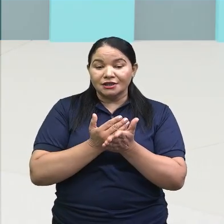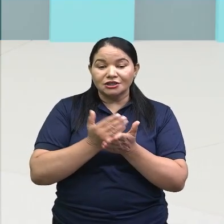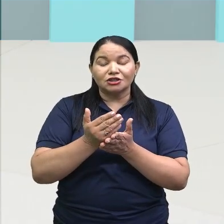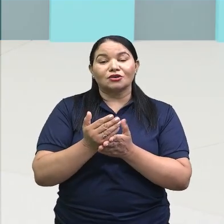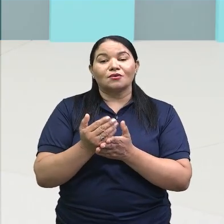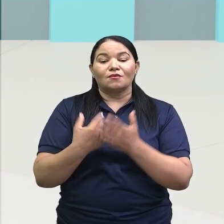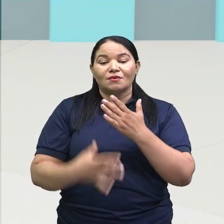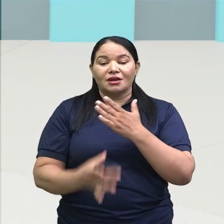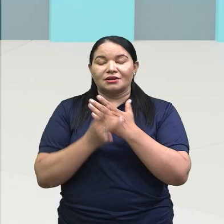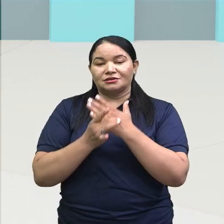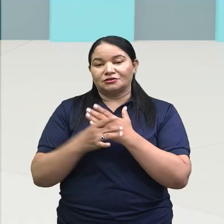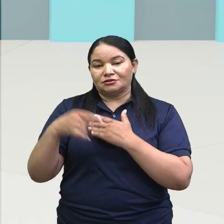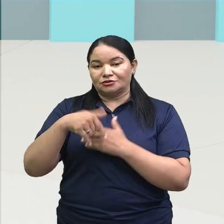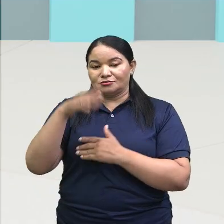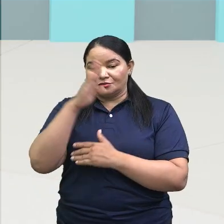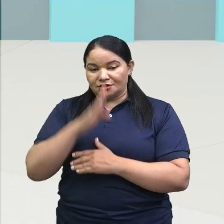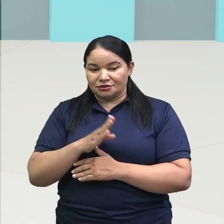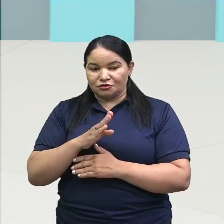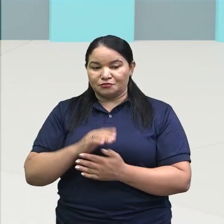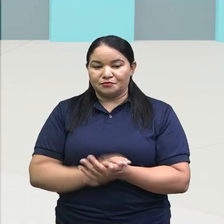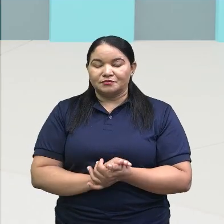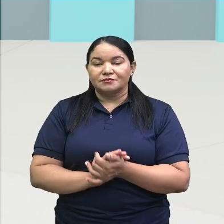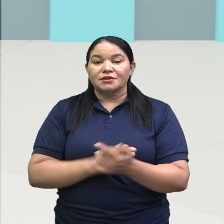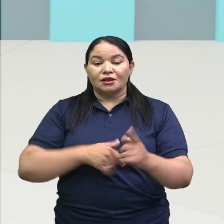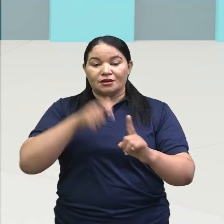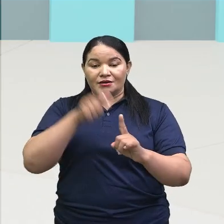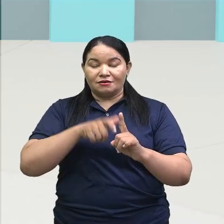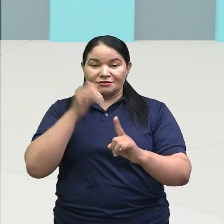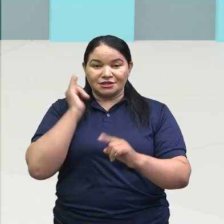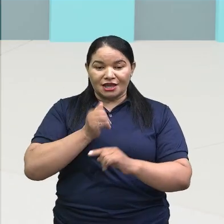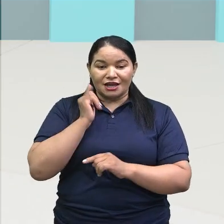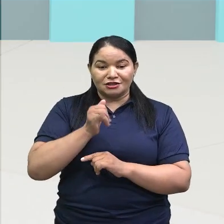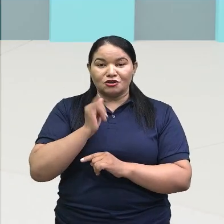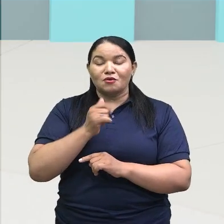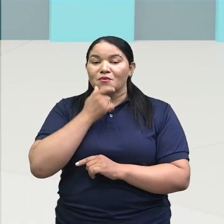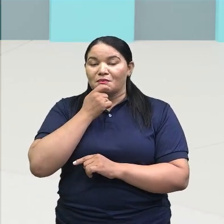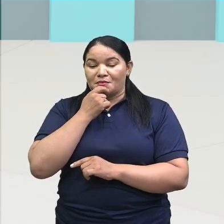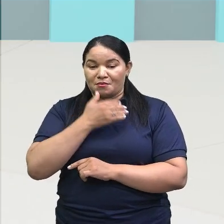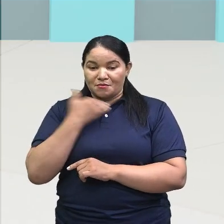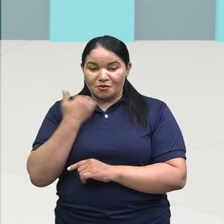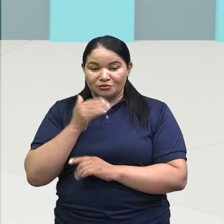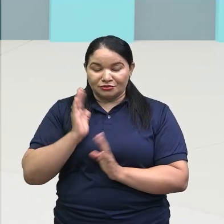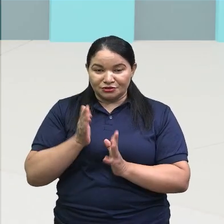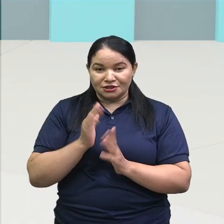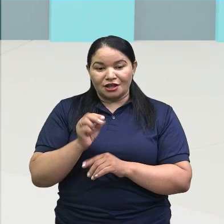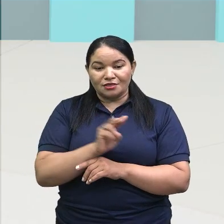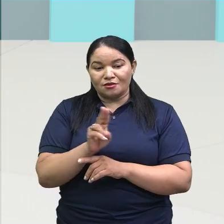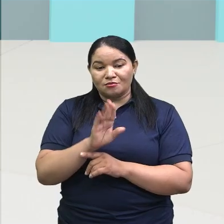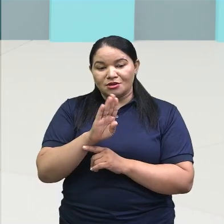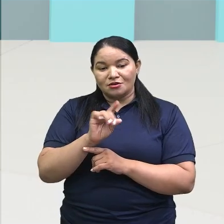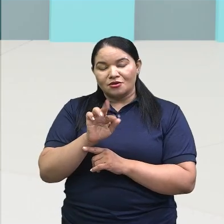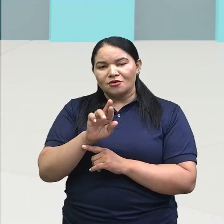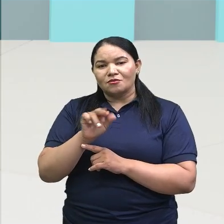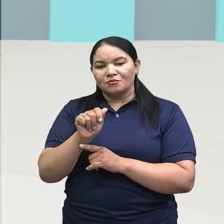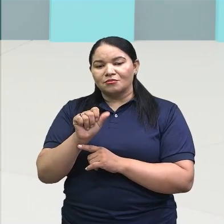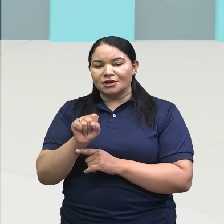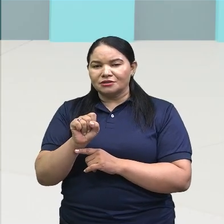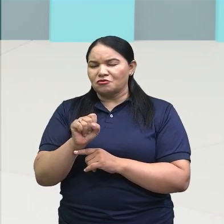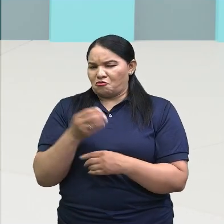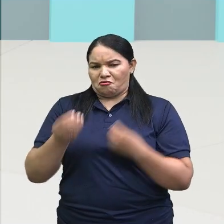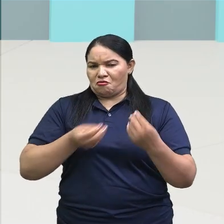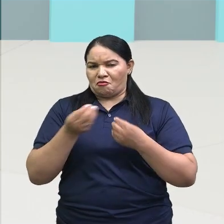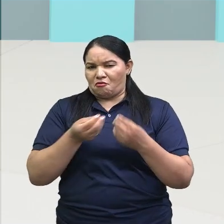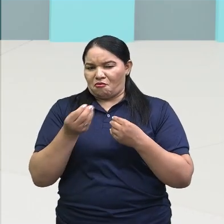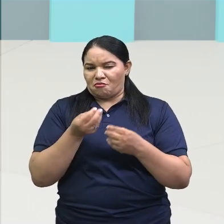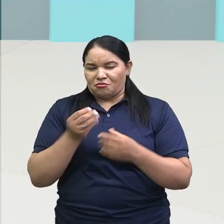inaugurou o realismo no Brasil. O narrador é um defunto chamado Brás Cubas. Como assim, professora?